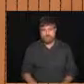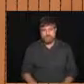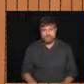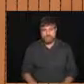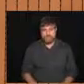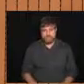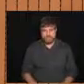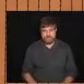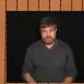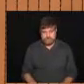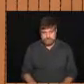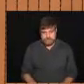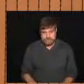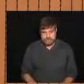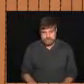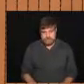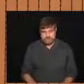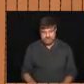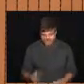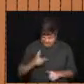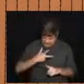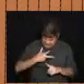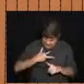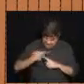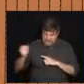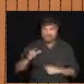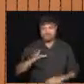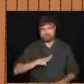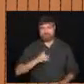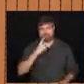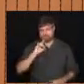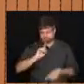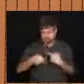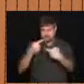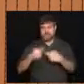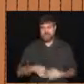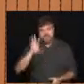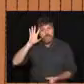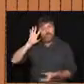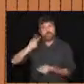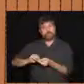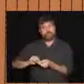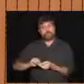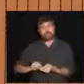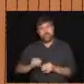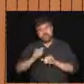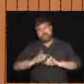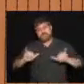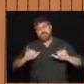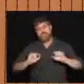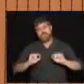ter essa vitória para a cidade de Campinas. Eu só termino dizendo assim,